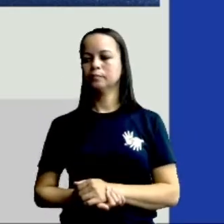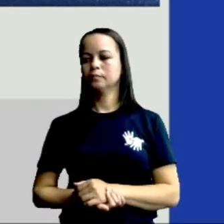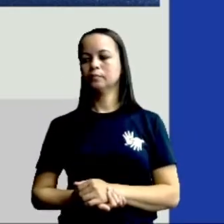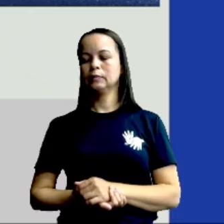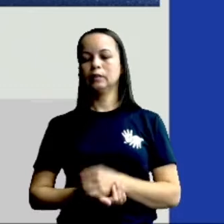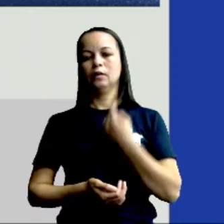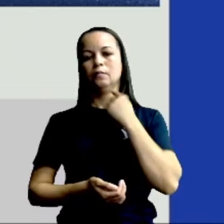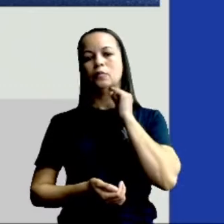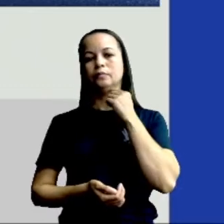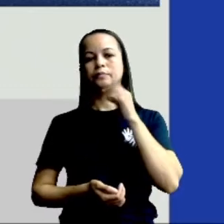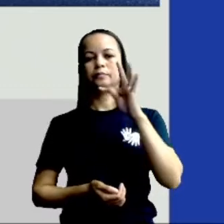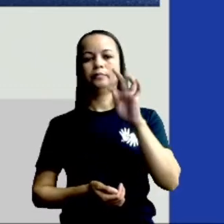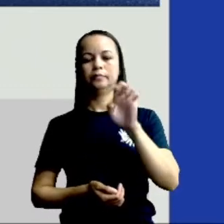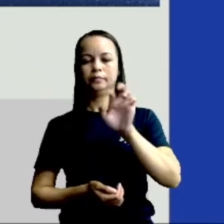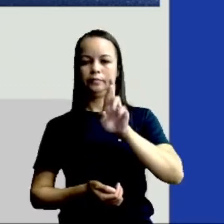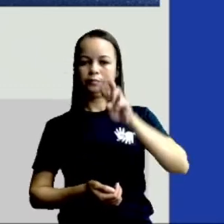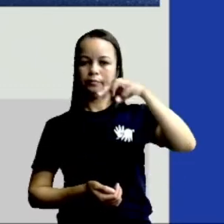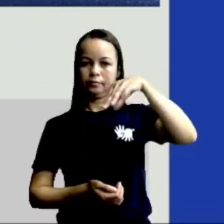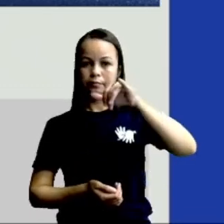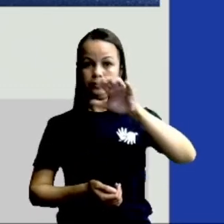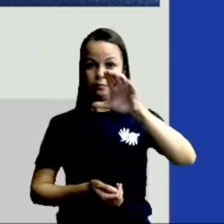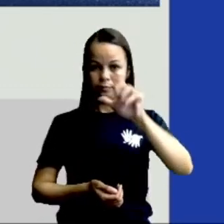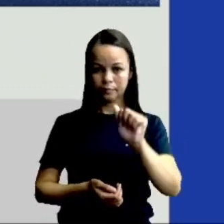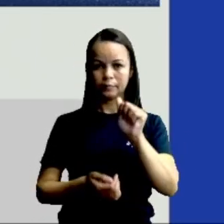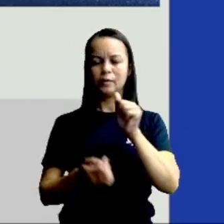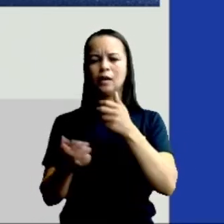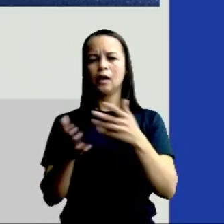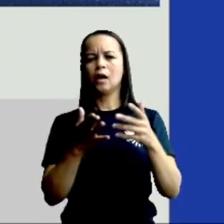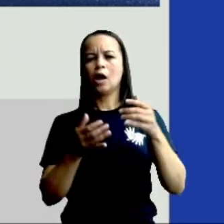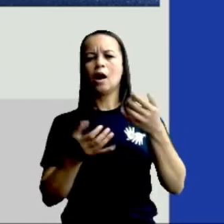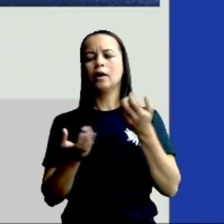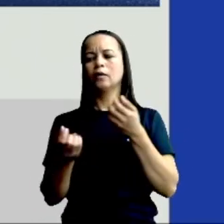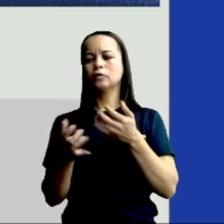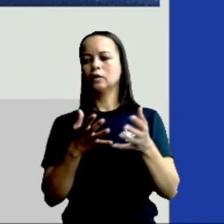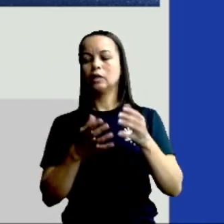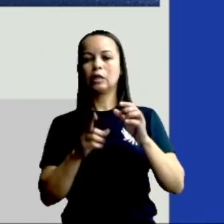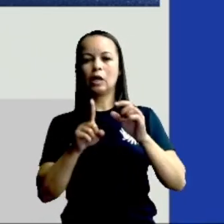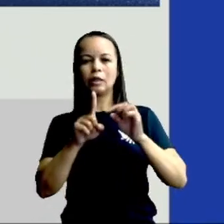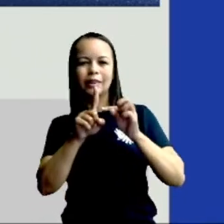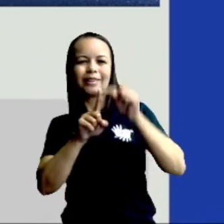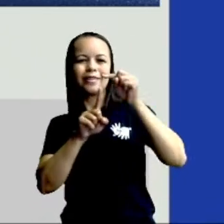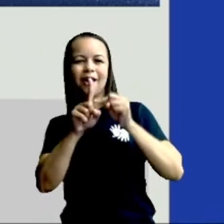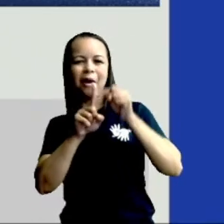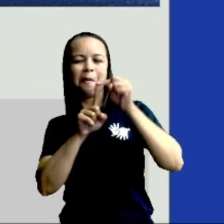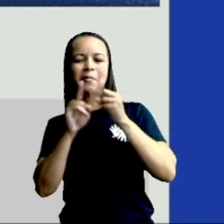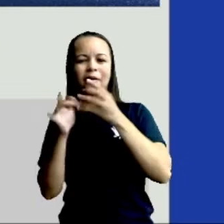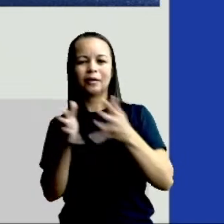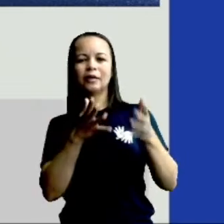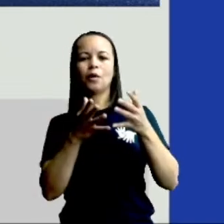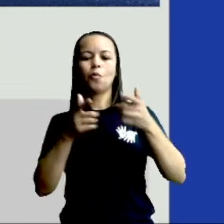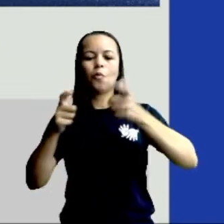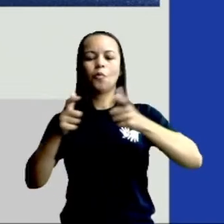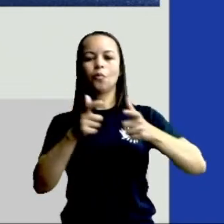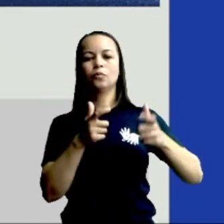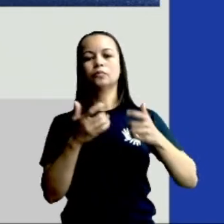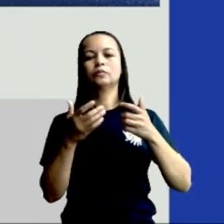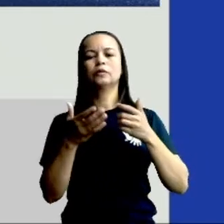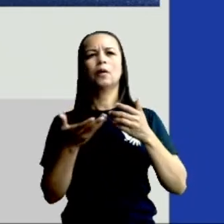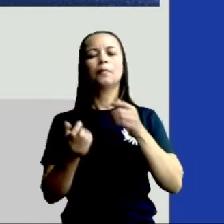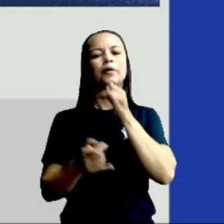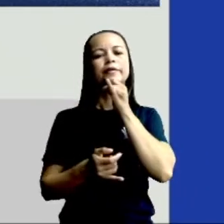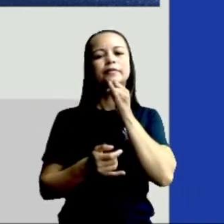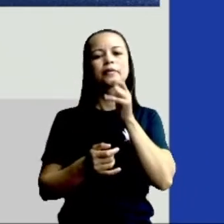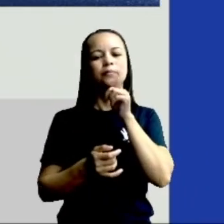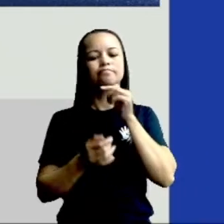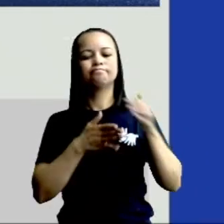Poluição térmica. A poluição térmica ocorre quando a temperatura de um meio de suporte de algum ecossistema, como um rio,